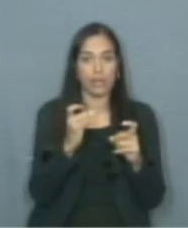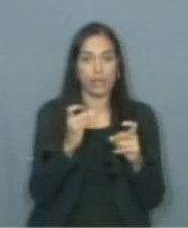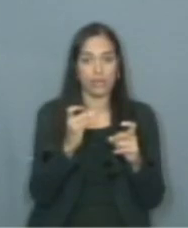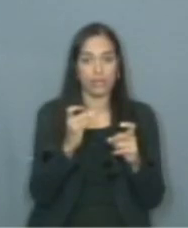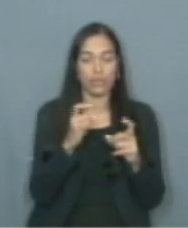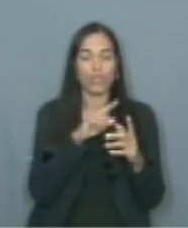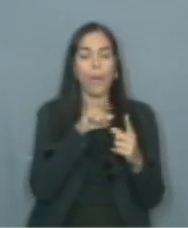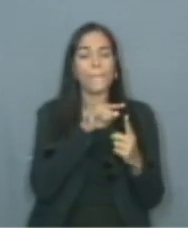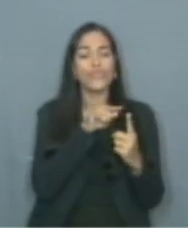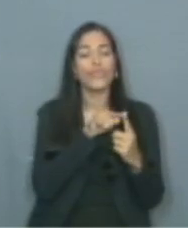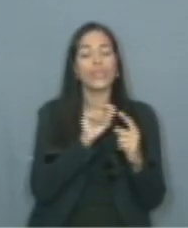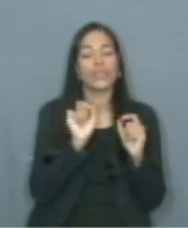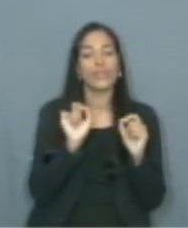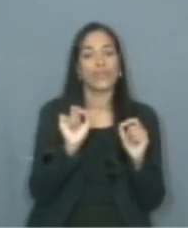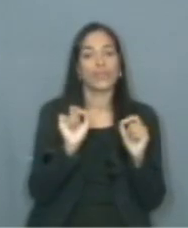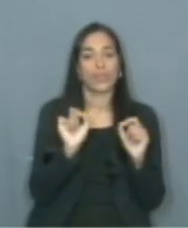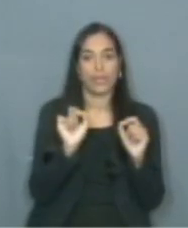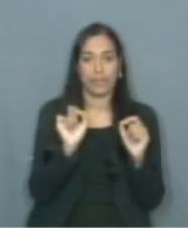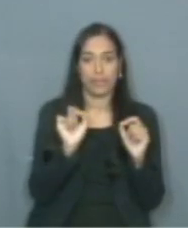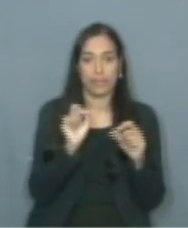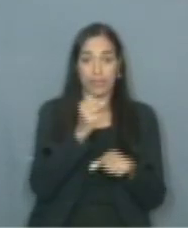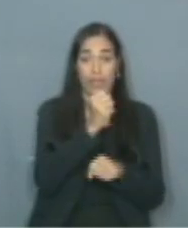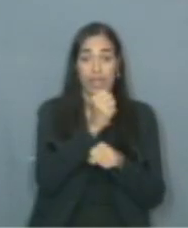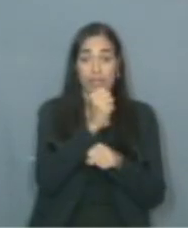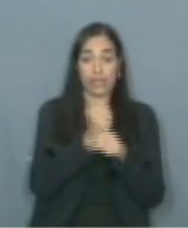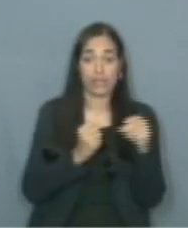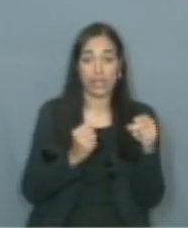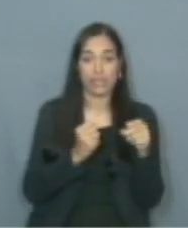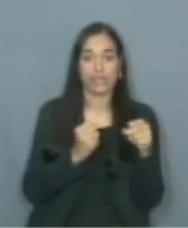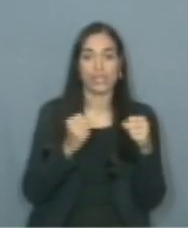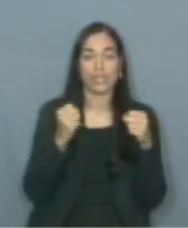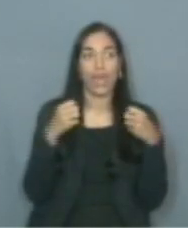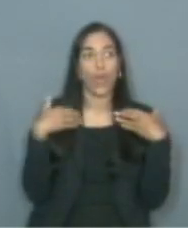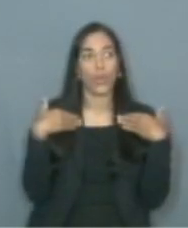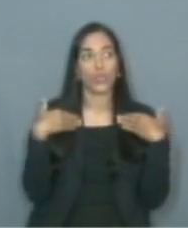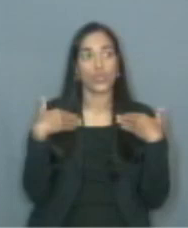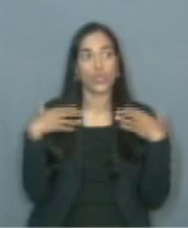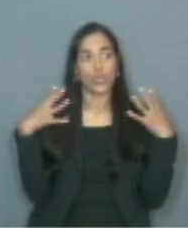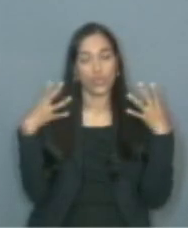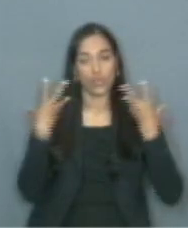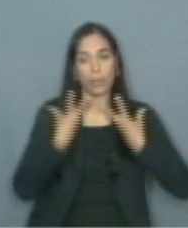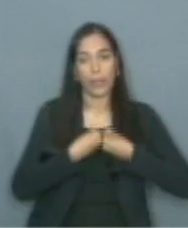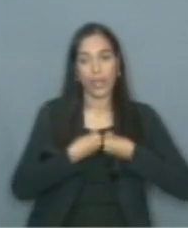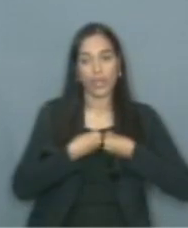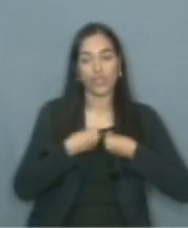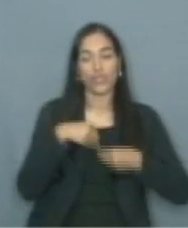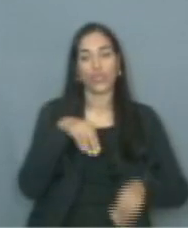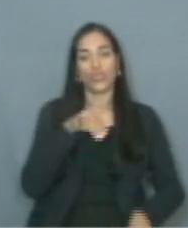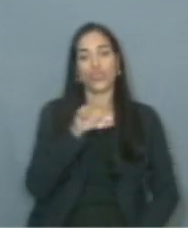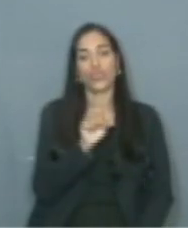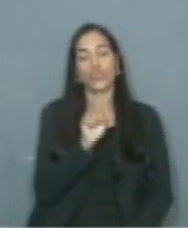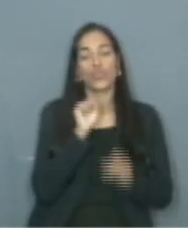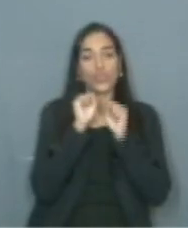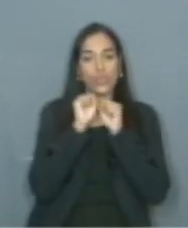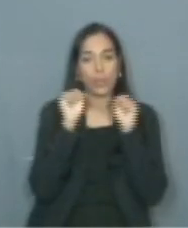por objetivo assassinar um dos ministros do Supremo Tribunal Federal.